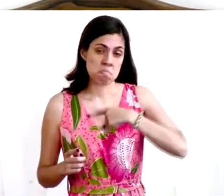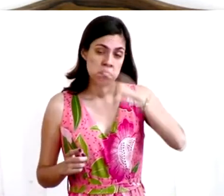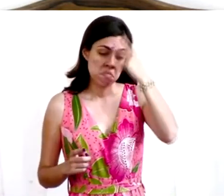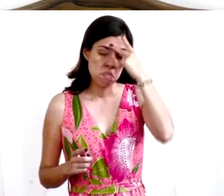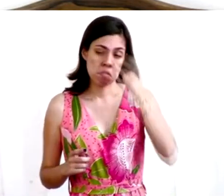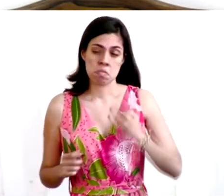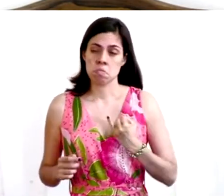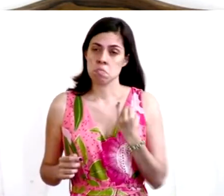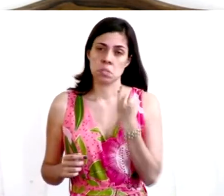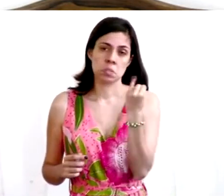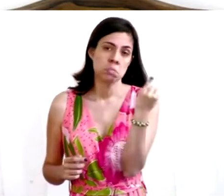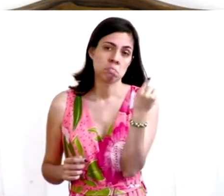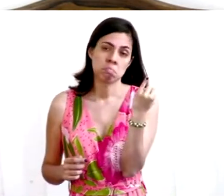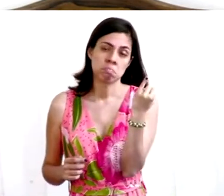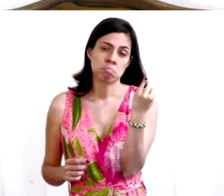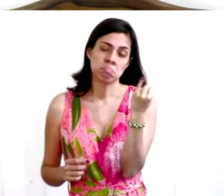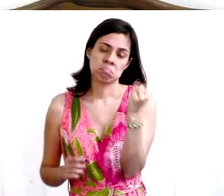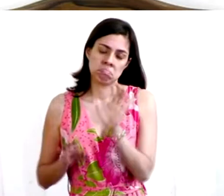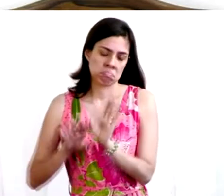ele pensa que é?